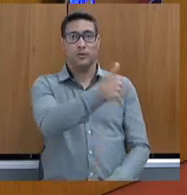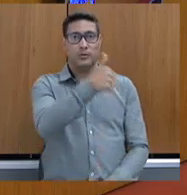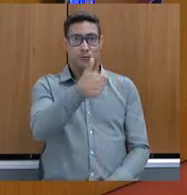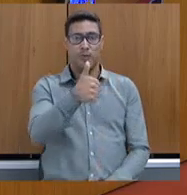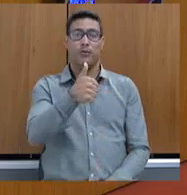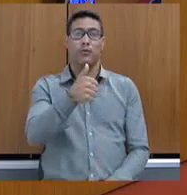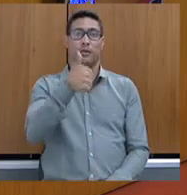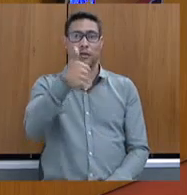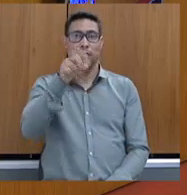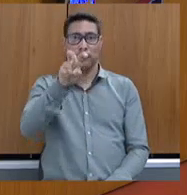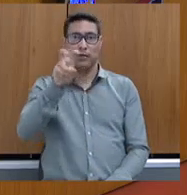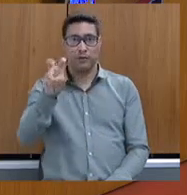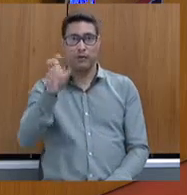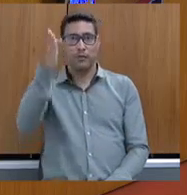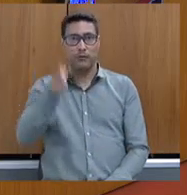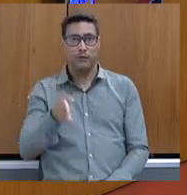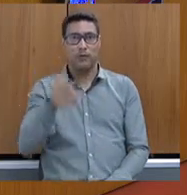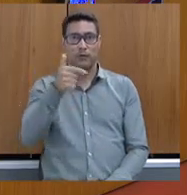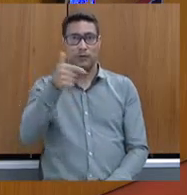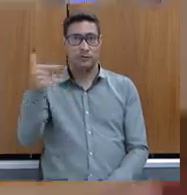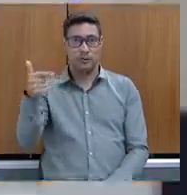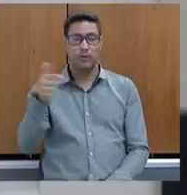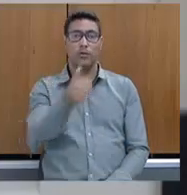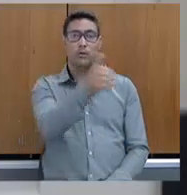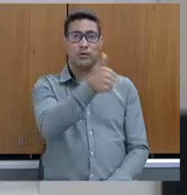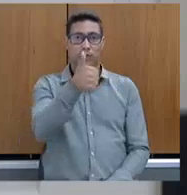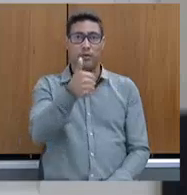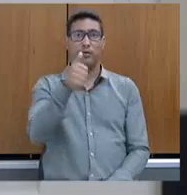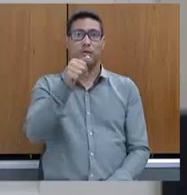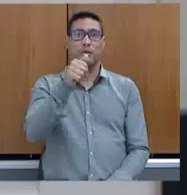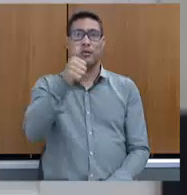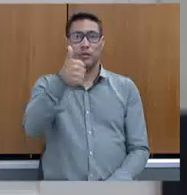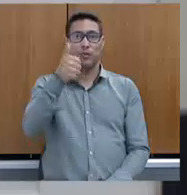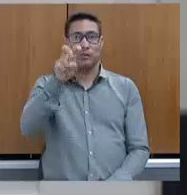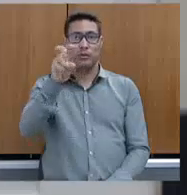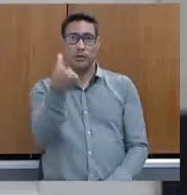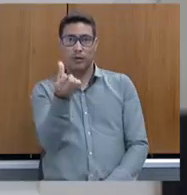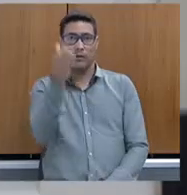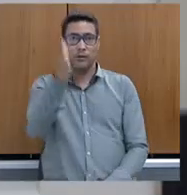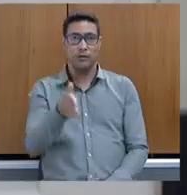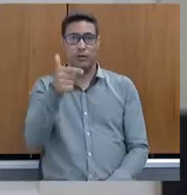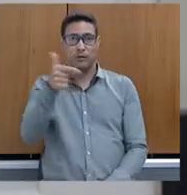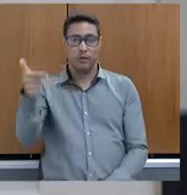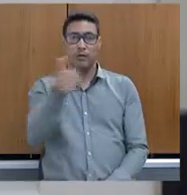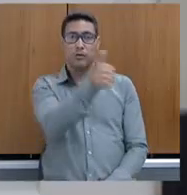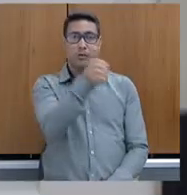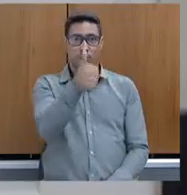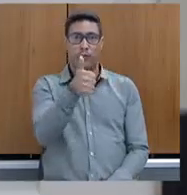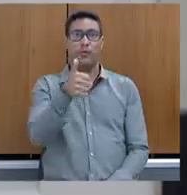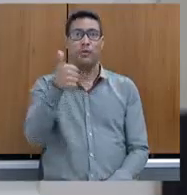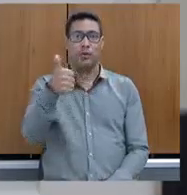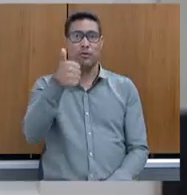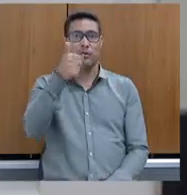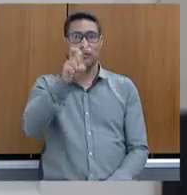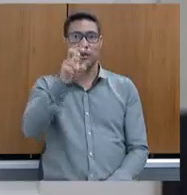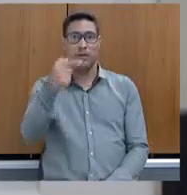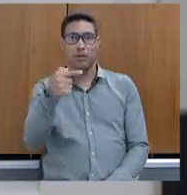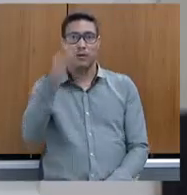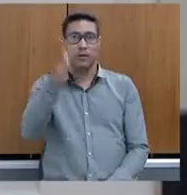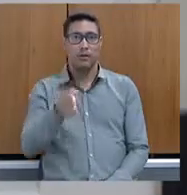11.155 de 2022 11.156 de 2022 11.157 de